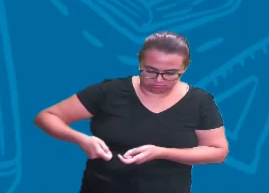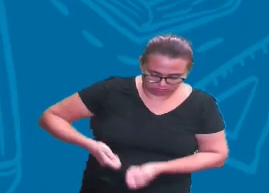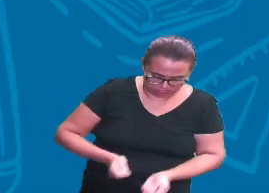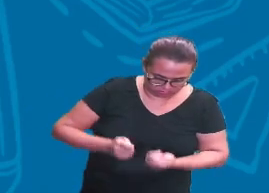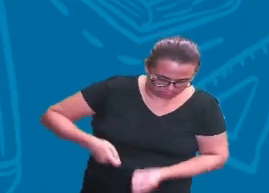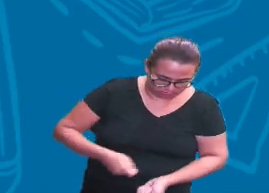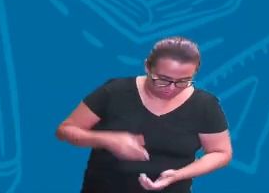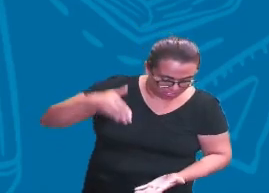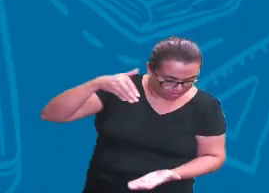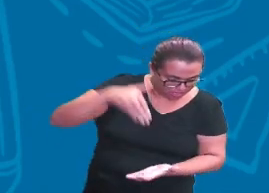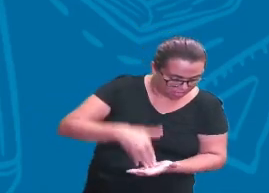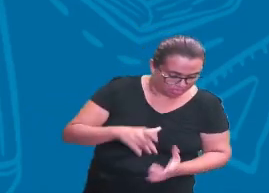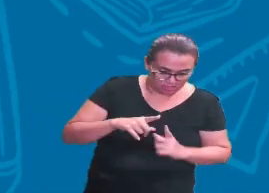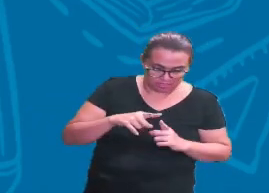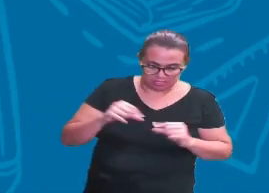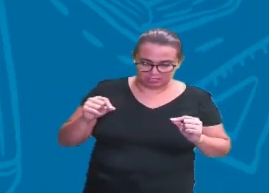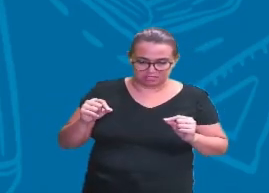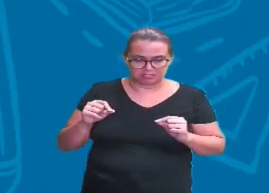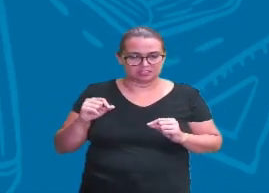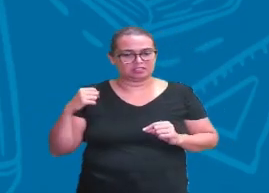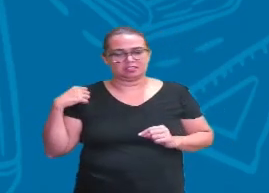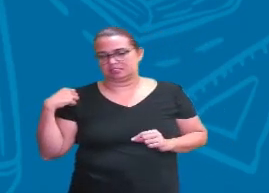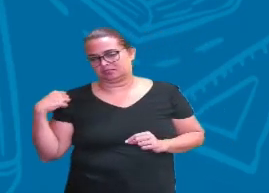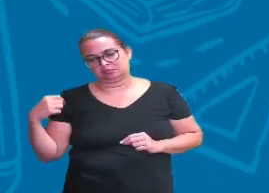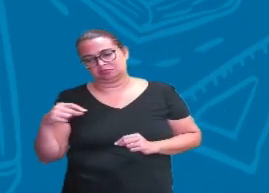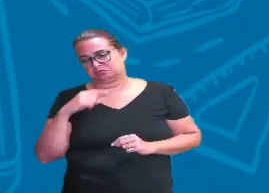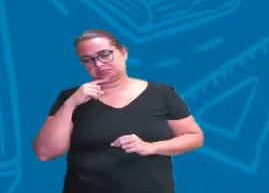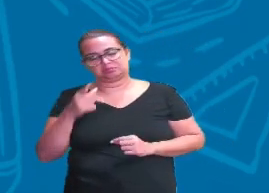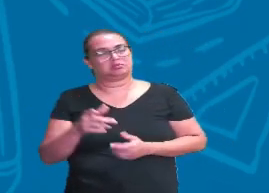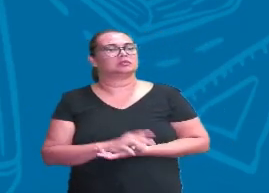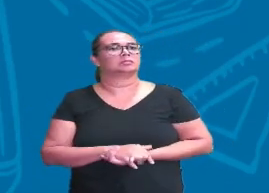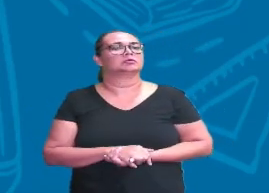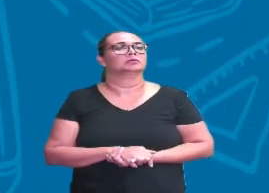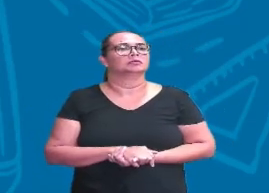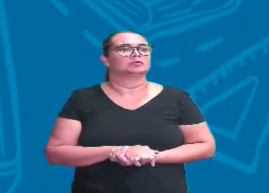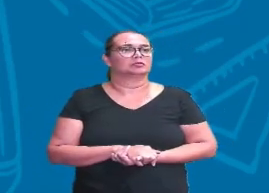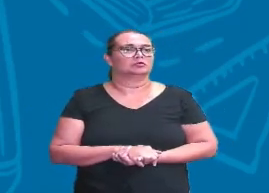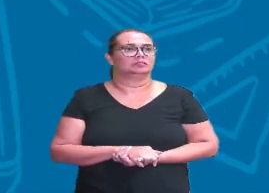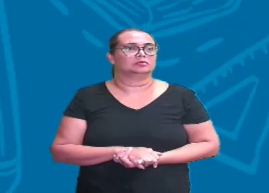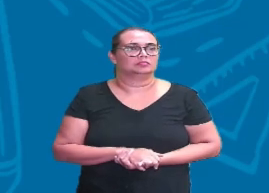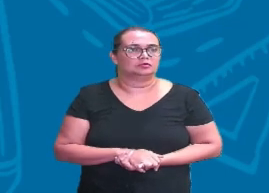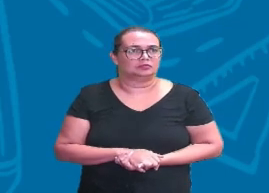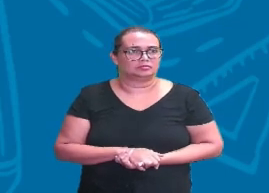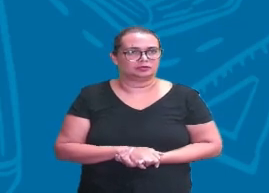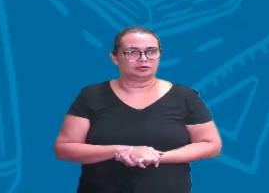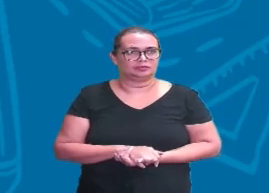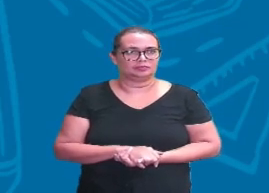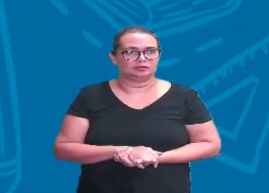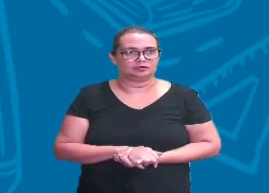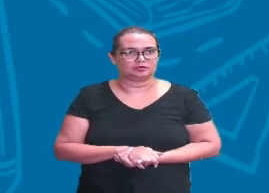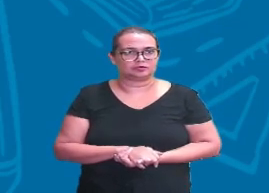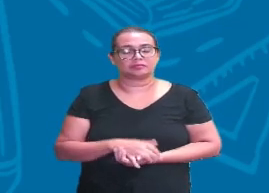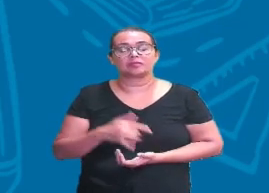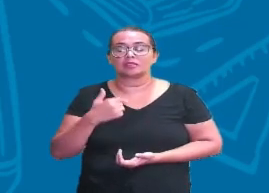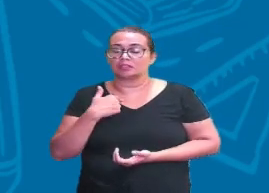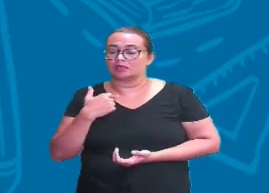até o Japão pela Terra, beleza? Tranquilo? Professor, quer dizer, em qualquer parte que eu tiver da